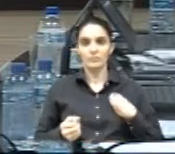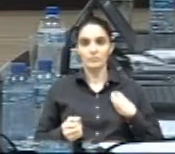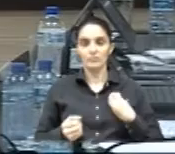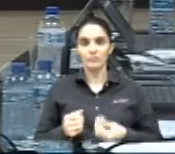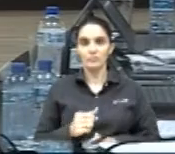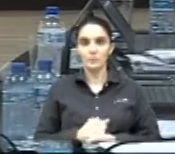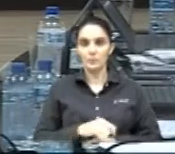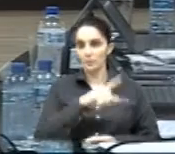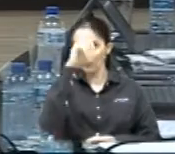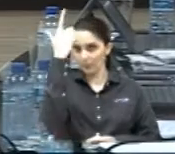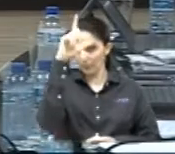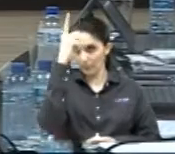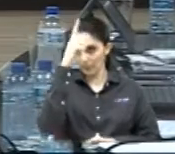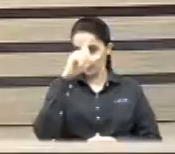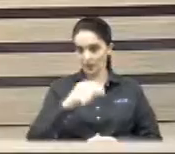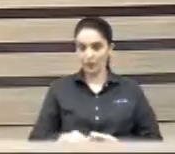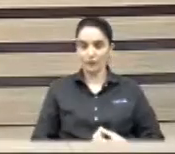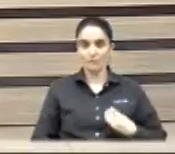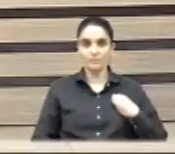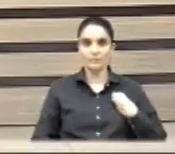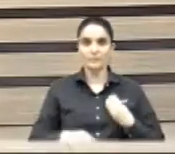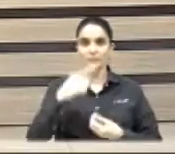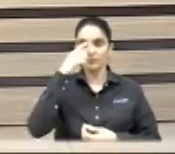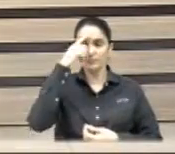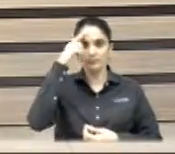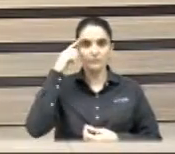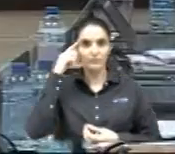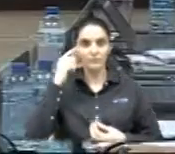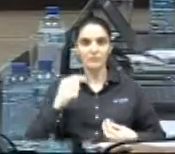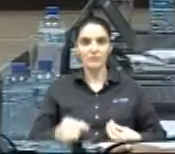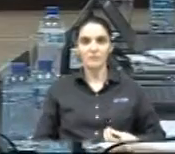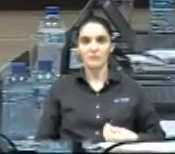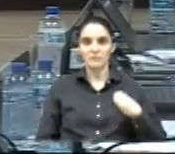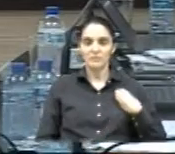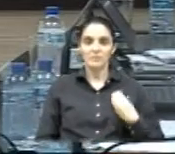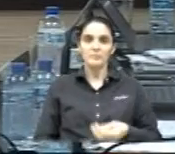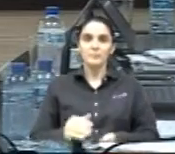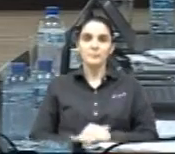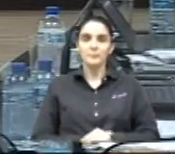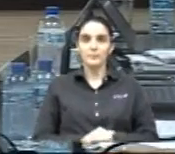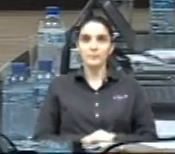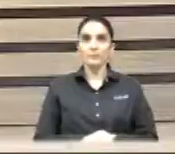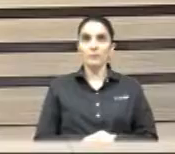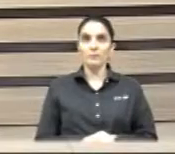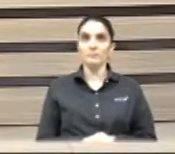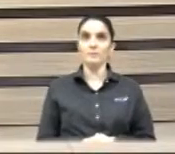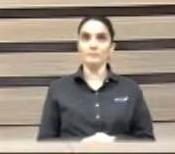Presente. Sidney Pascotto, presente. Wilson Nunes Cerqueira. Presente.